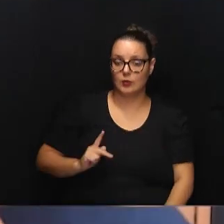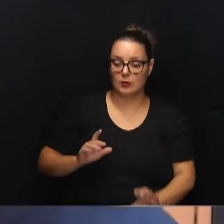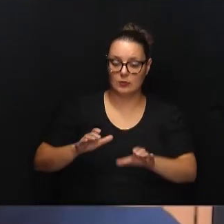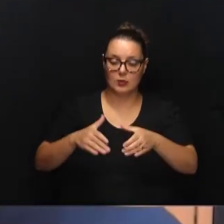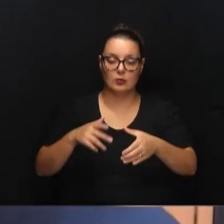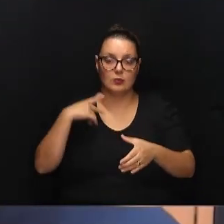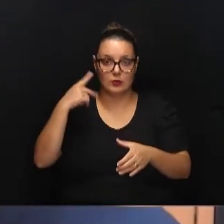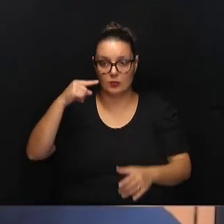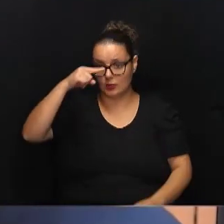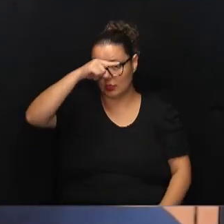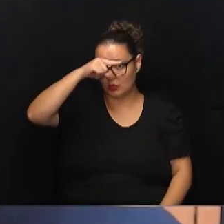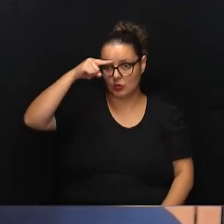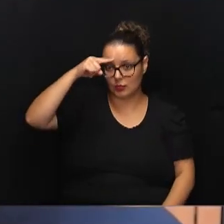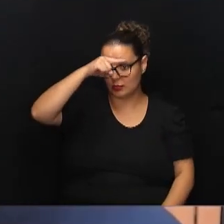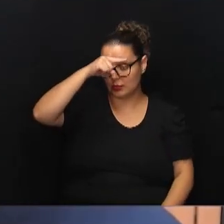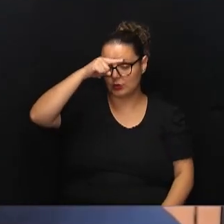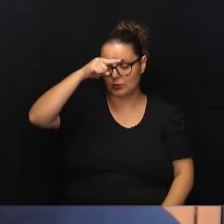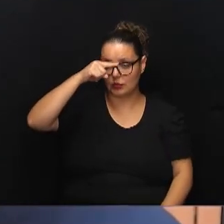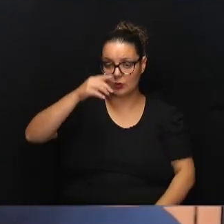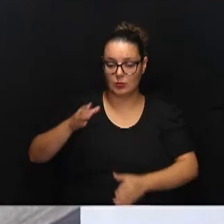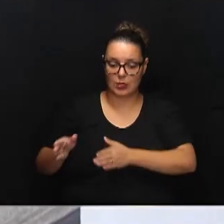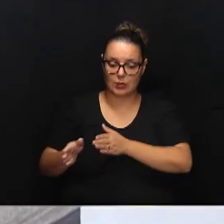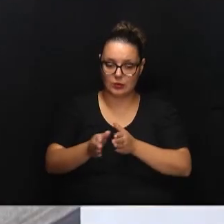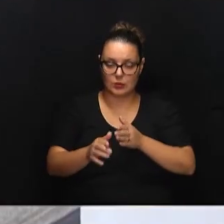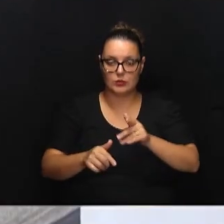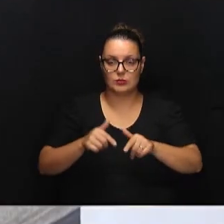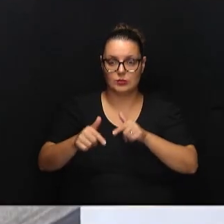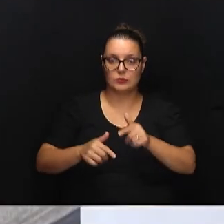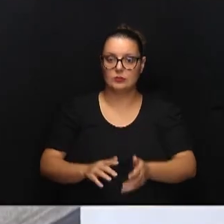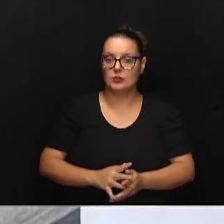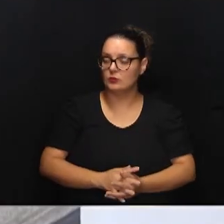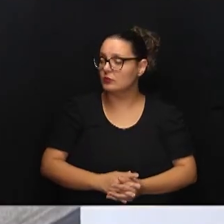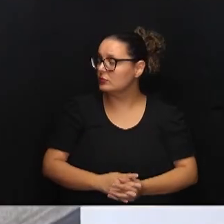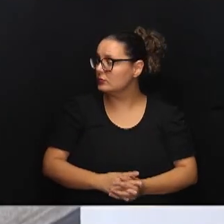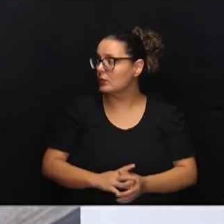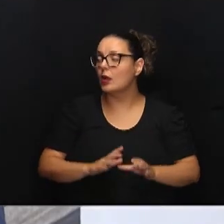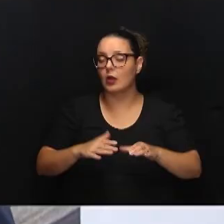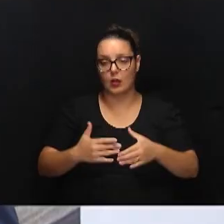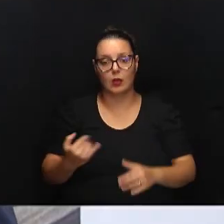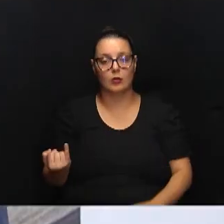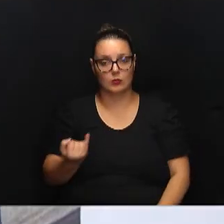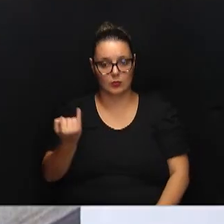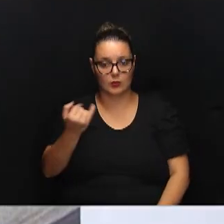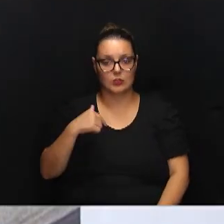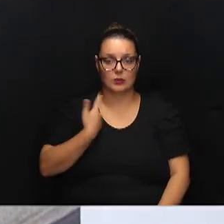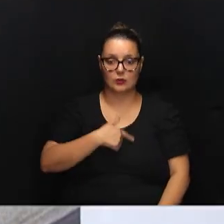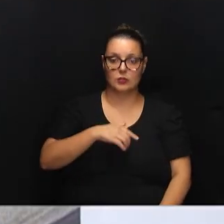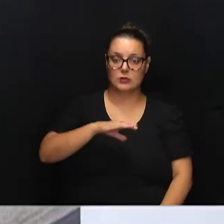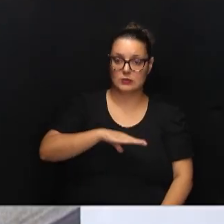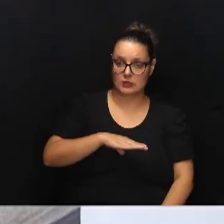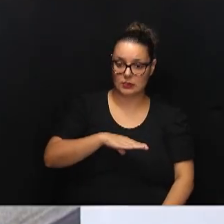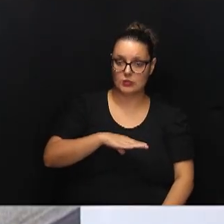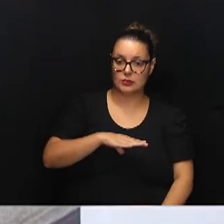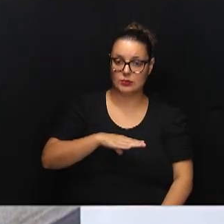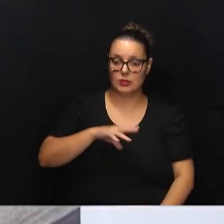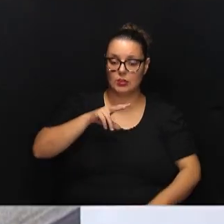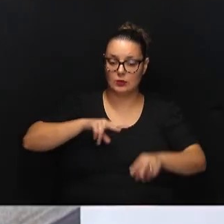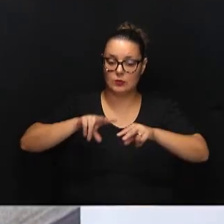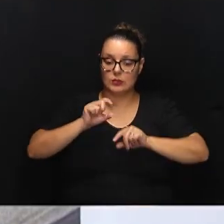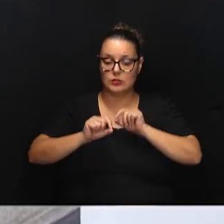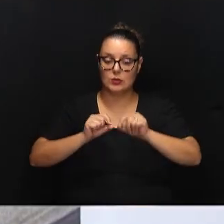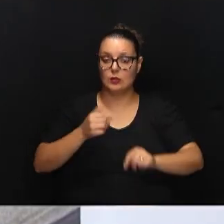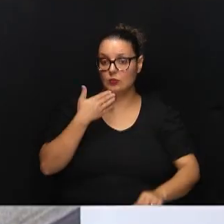comissão, vereador Felipe Marchese, conduziu os trabalhos. É uma comissão bastante importante na nossa cidade, que visa